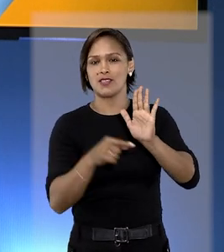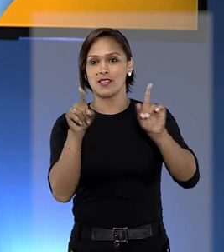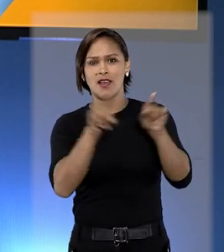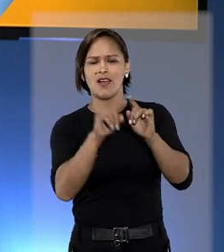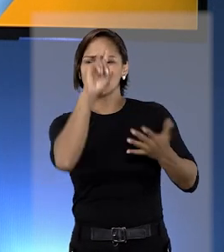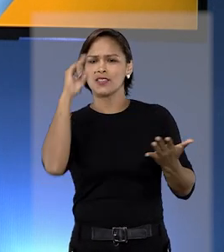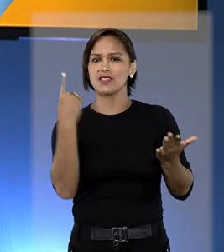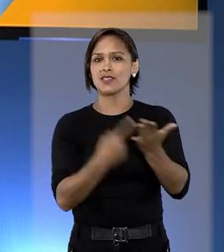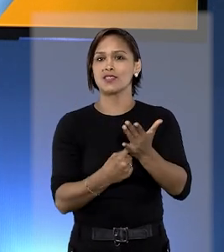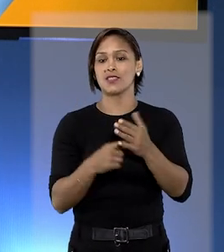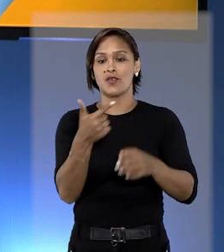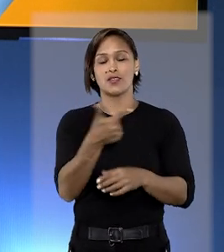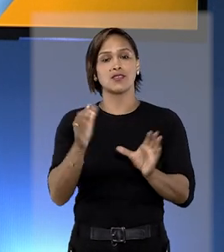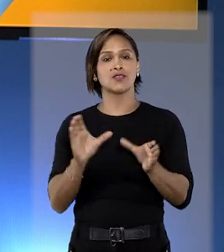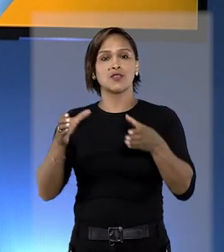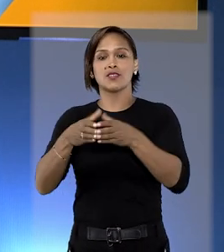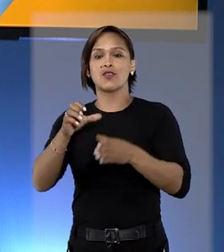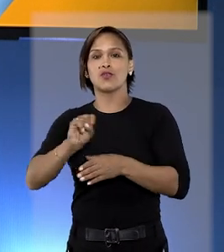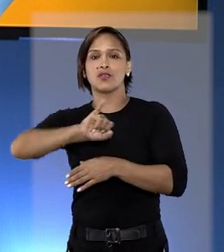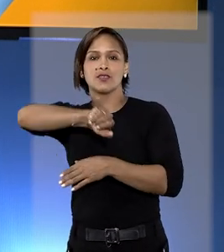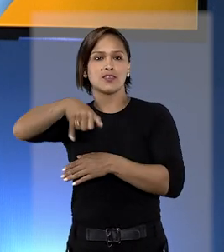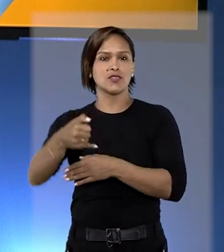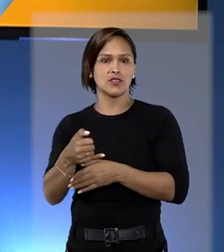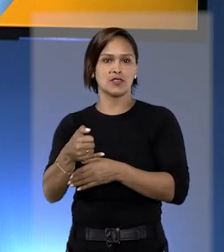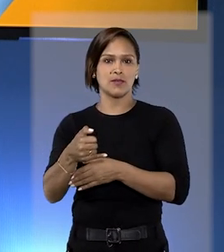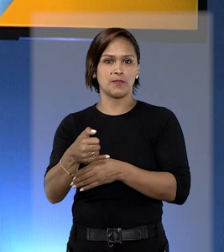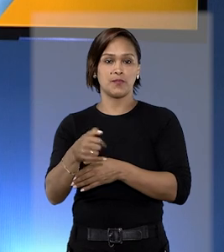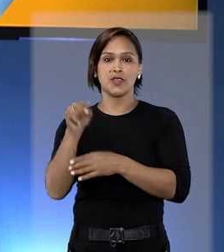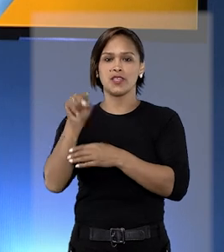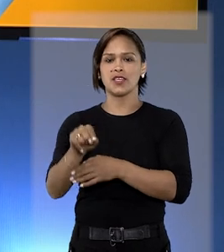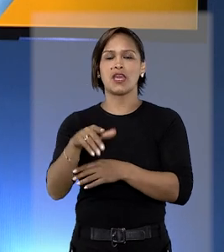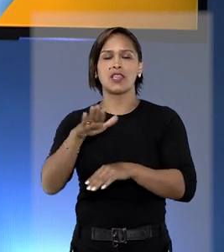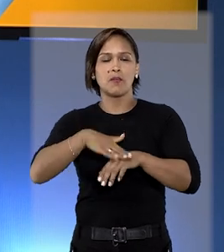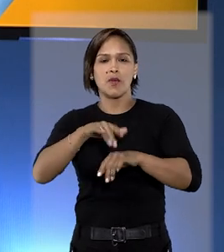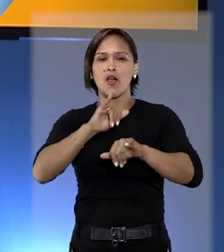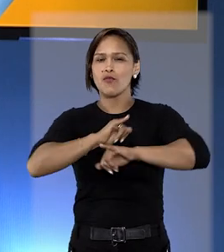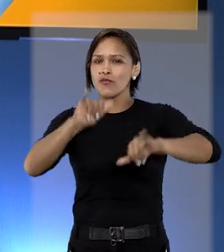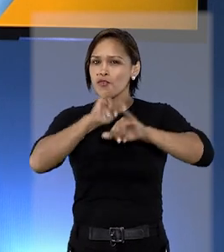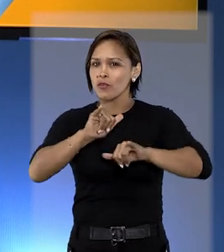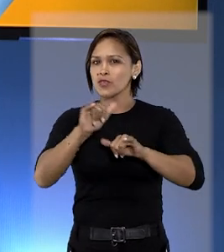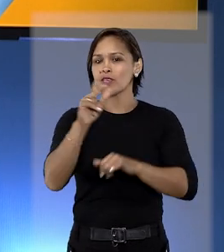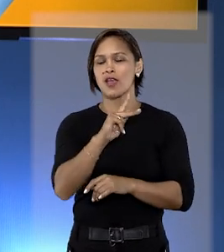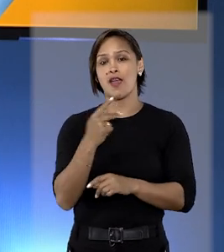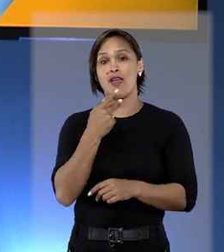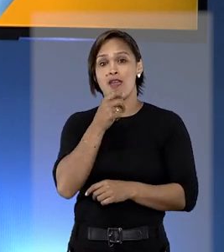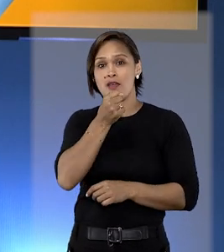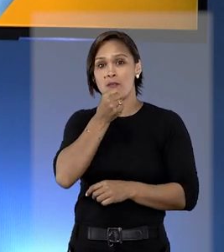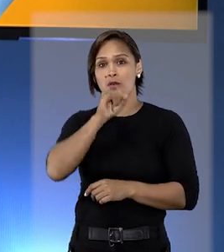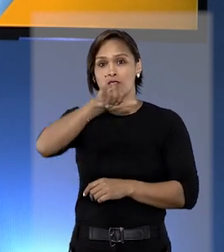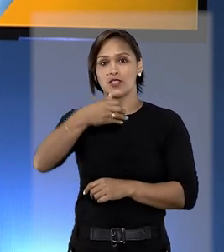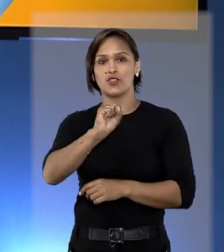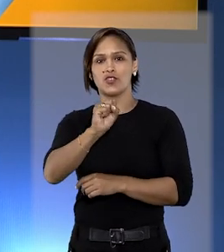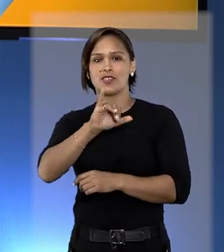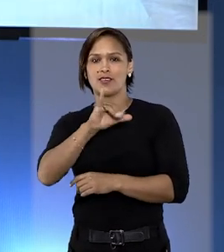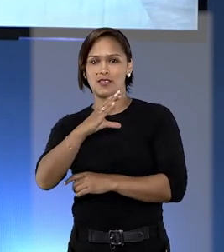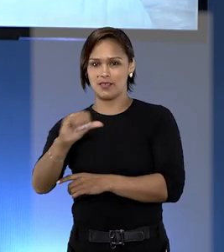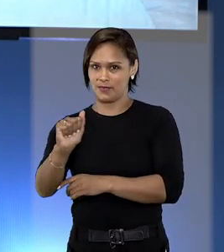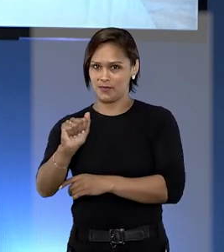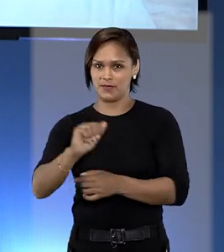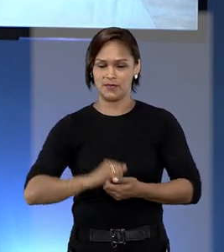A decisão é da segunda sessão do STJ. Quem tem mais informações é a repórter Jéssica Castro.